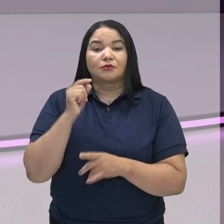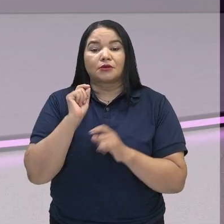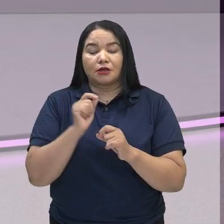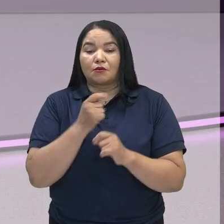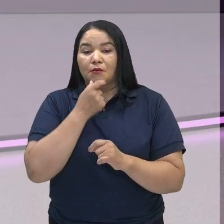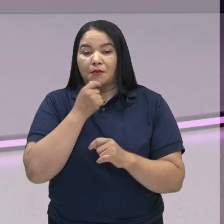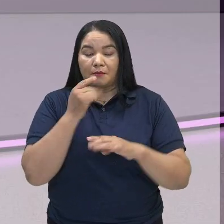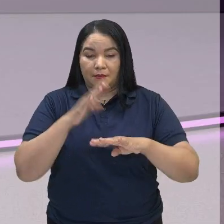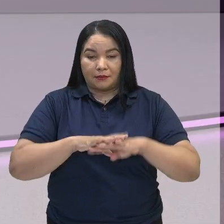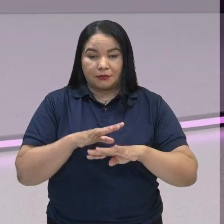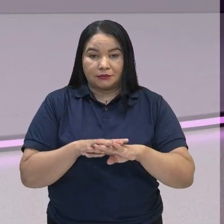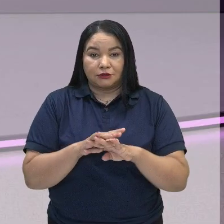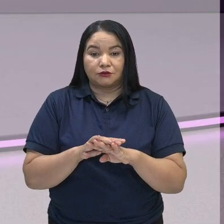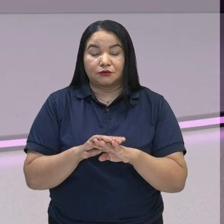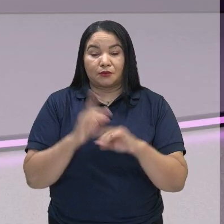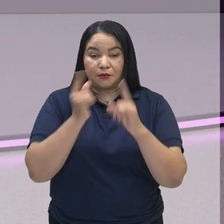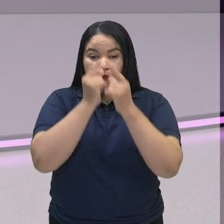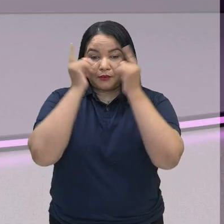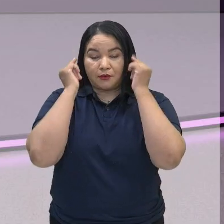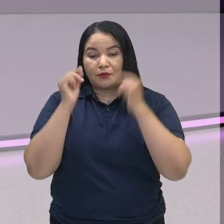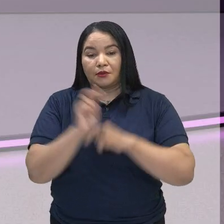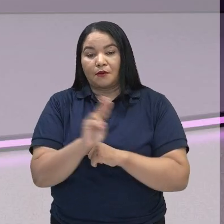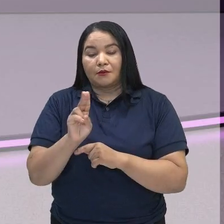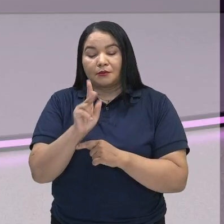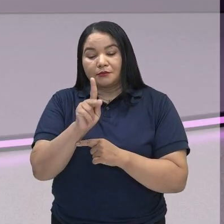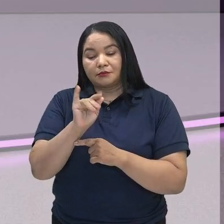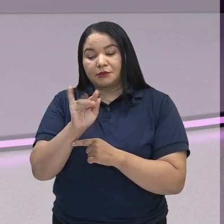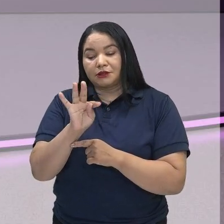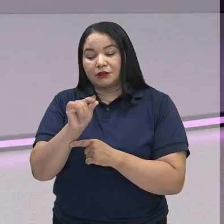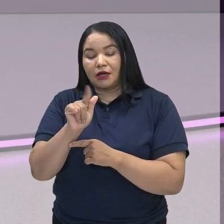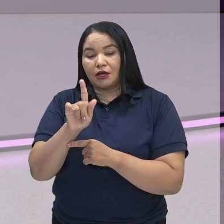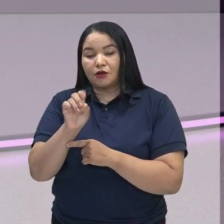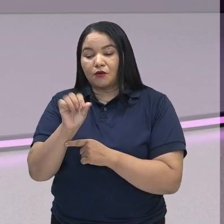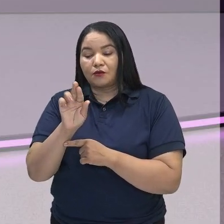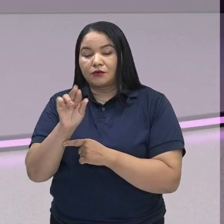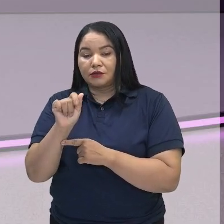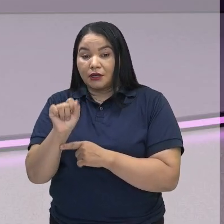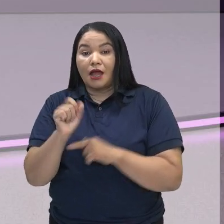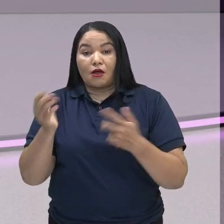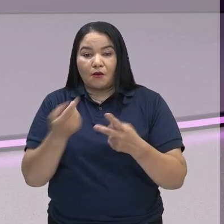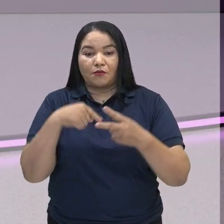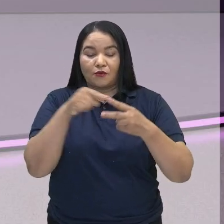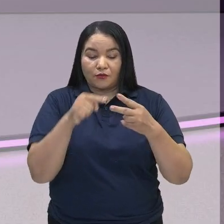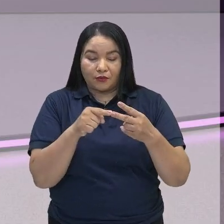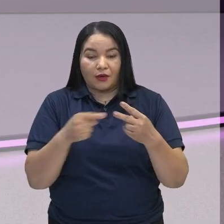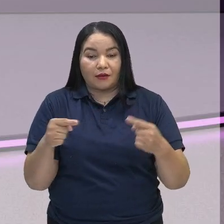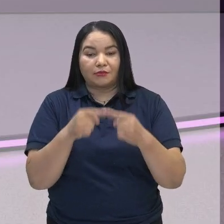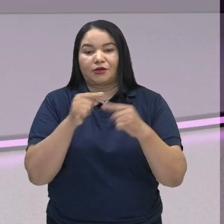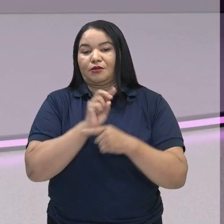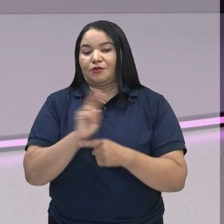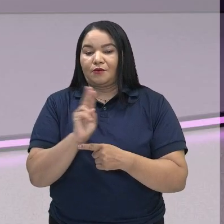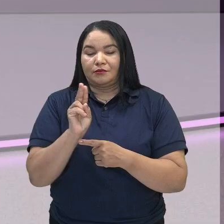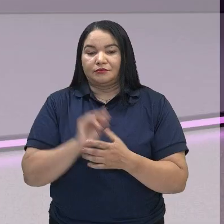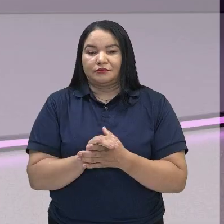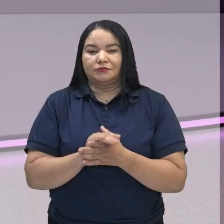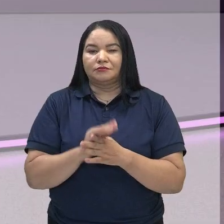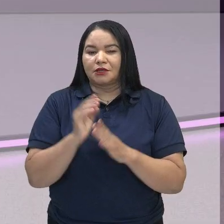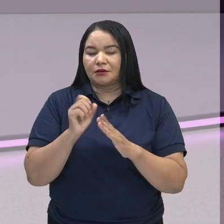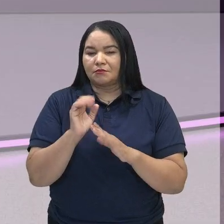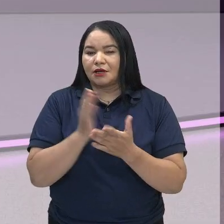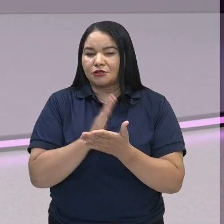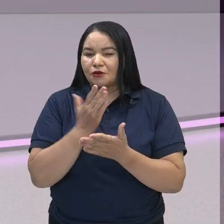matemático grego chamado Pitágoras, por isso o nome teorema de Pitágoras. Isso aconteceu por volta do